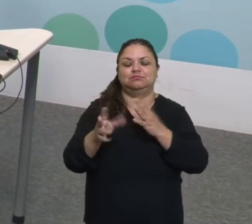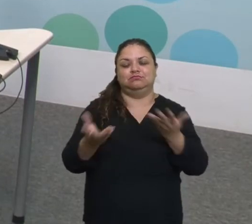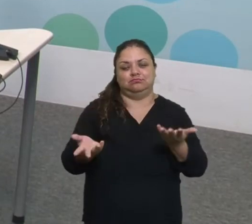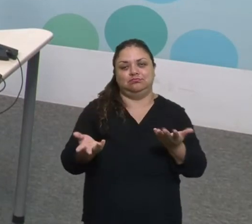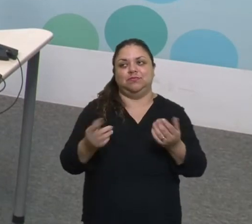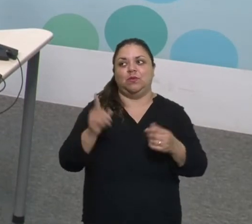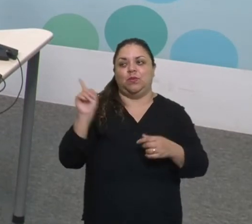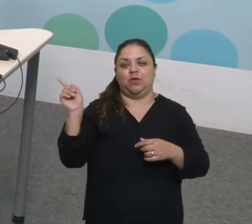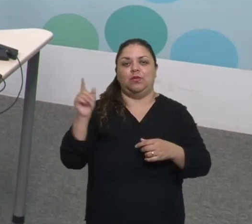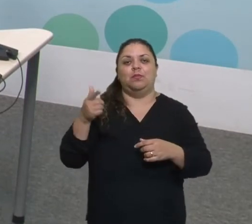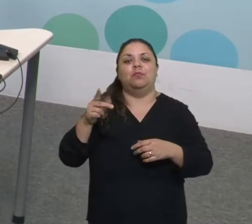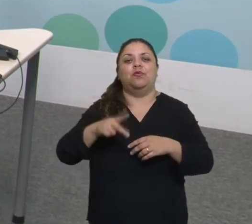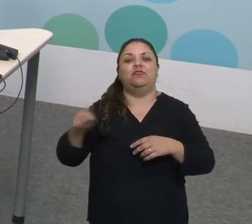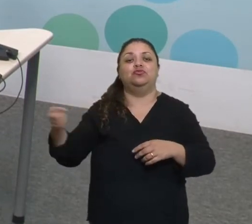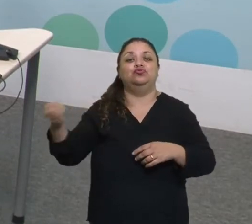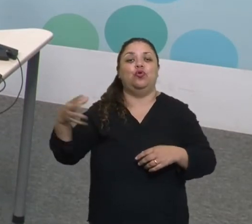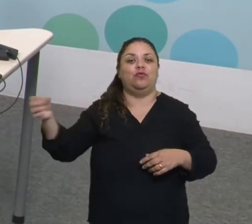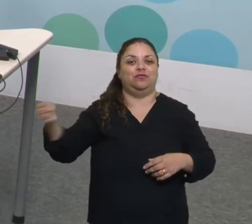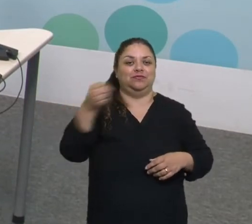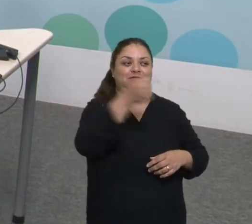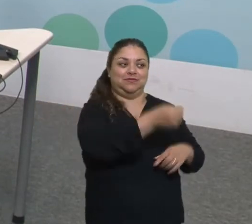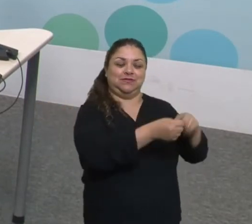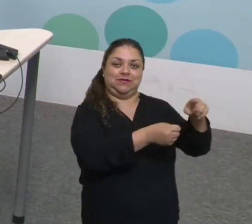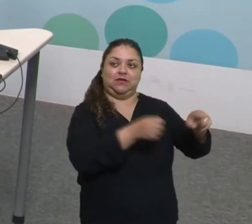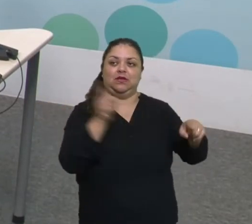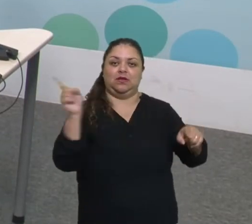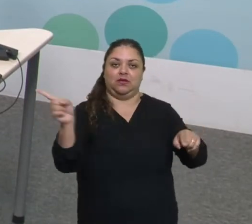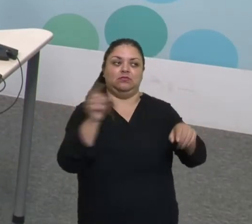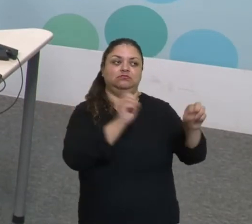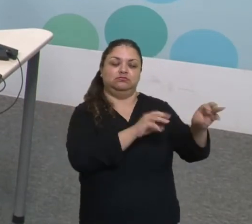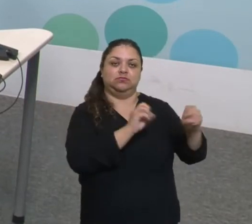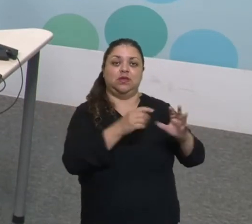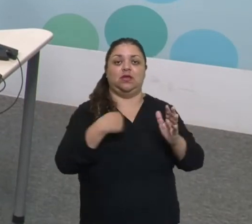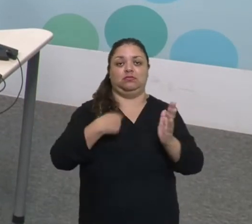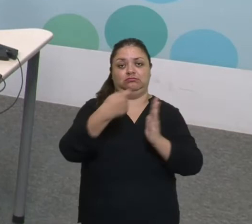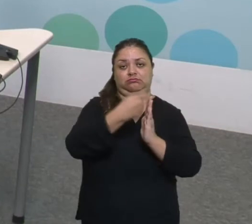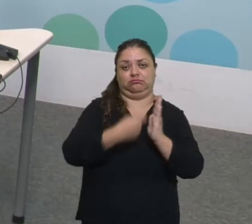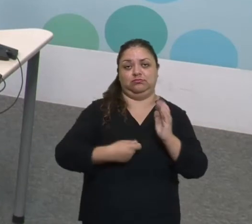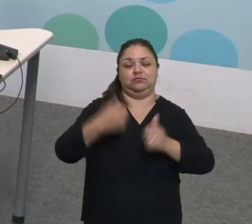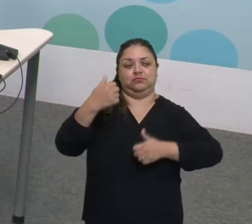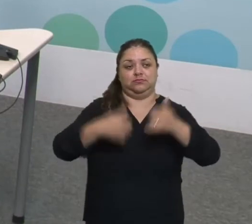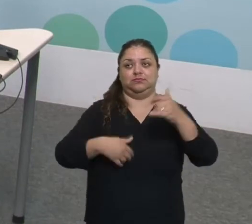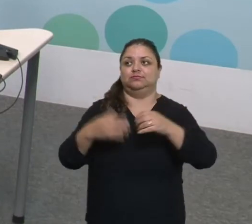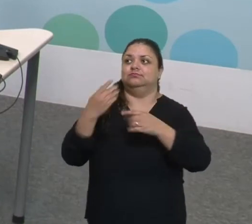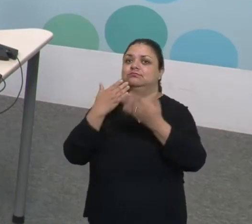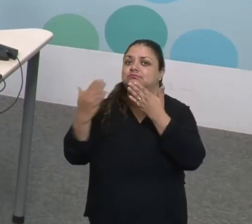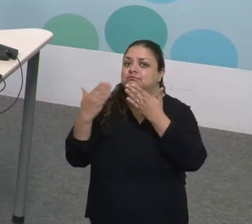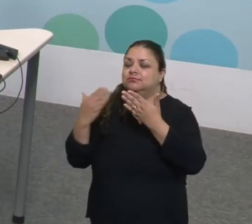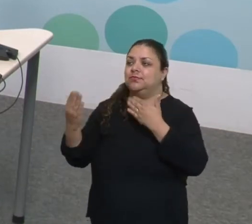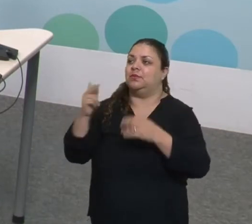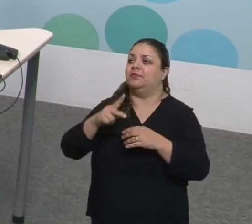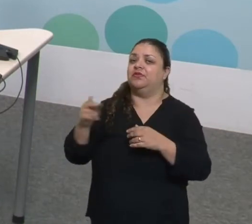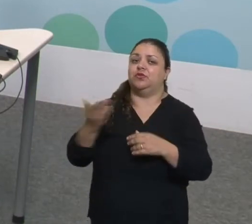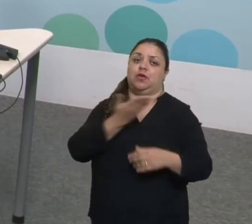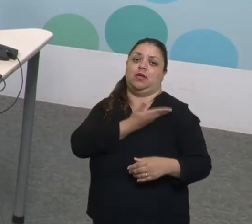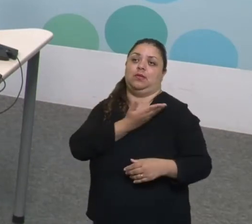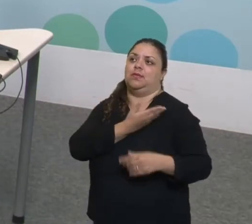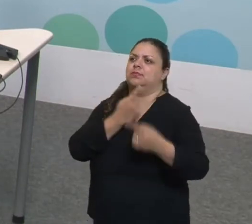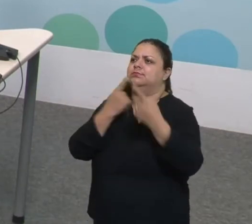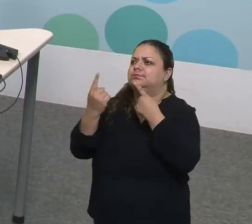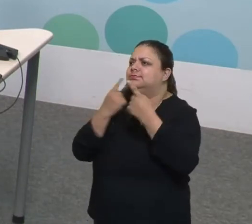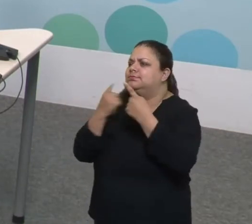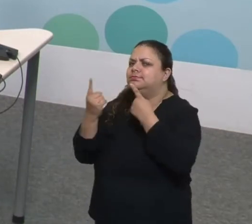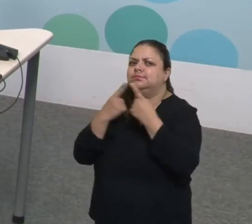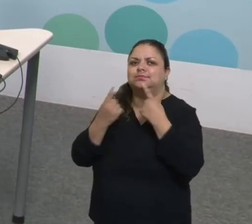trabalhar no próximo ano então talvez a conversa em que disciplinar para os professores por isso que a interdisciplinaridade